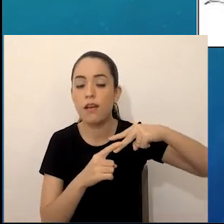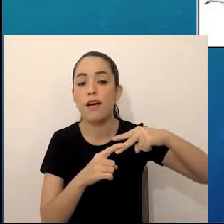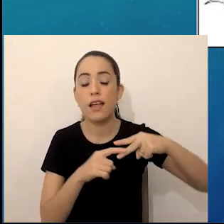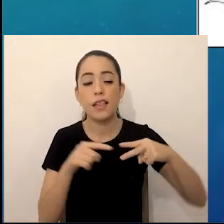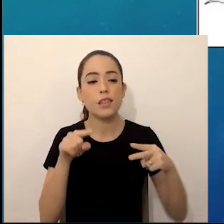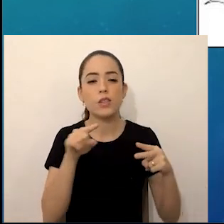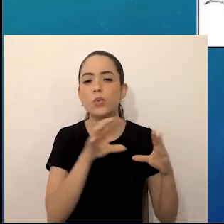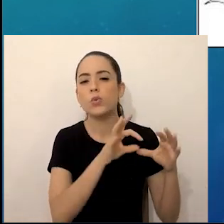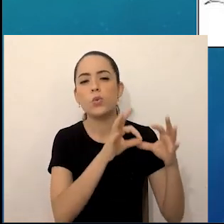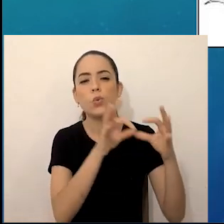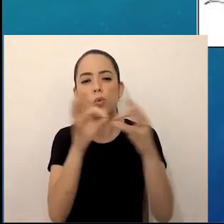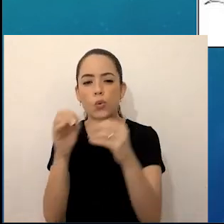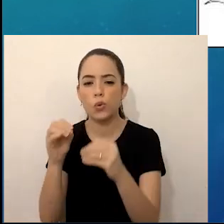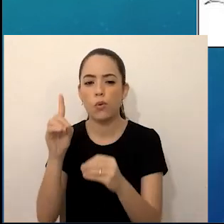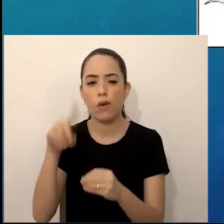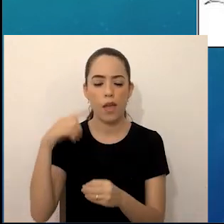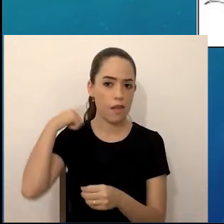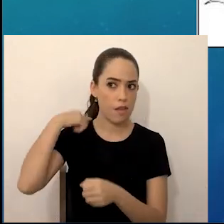nas espécies vertebradas.